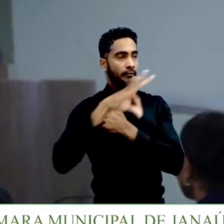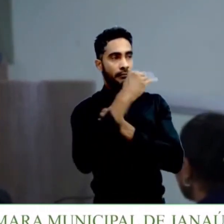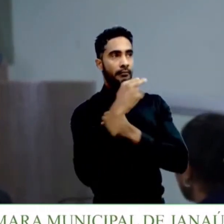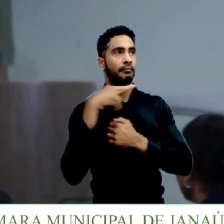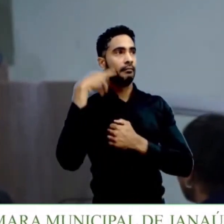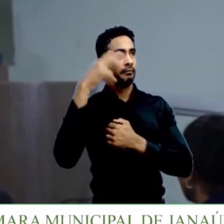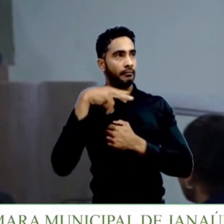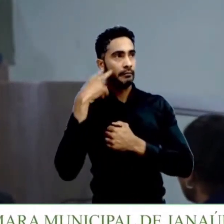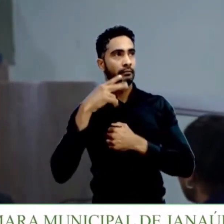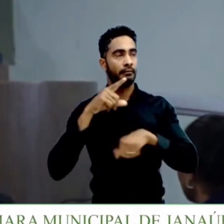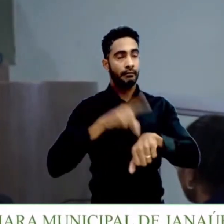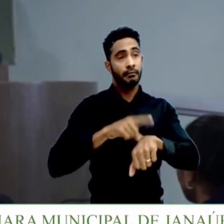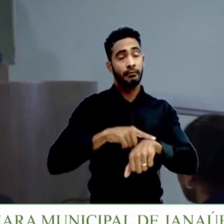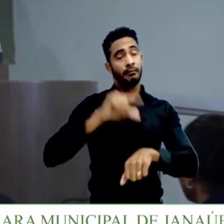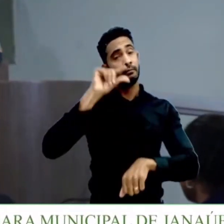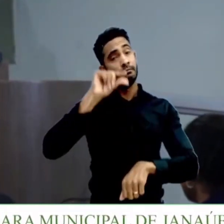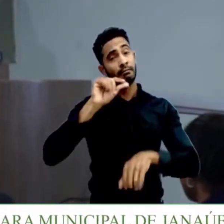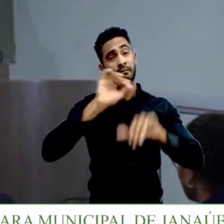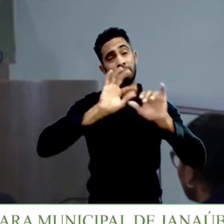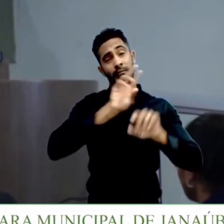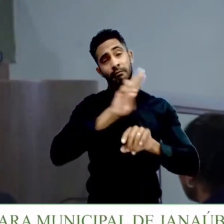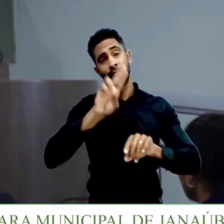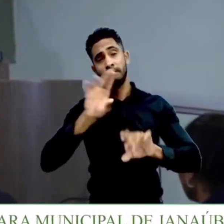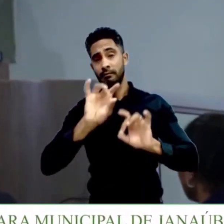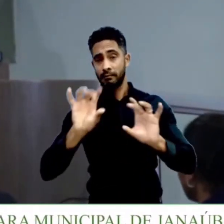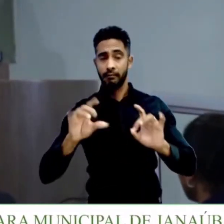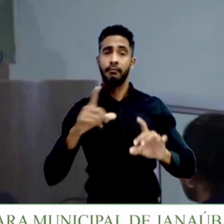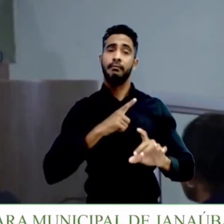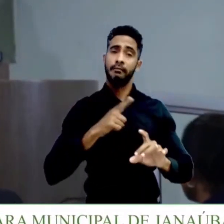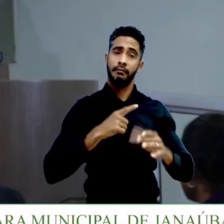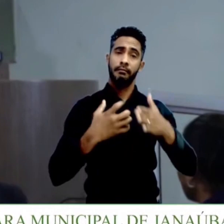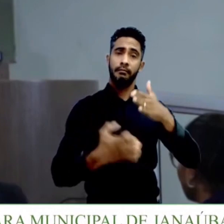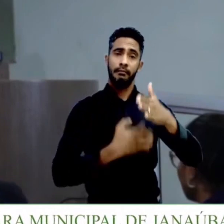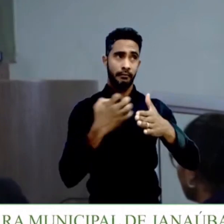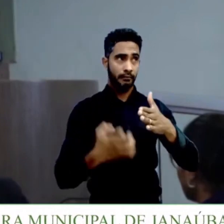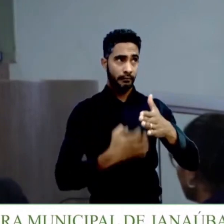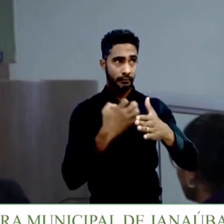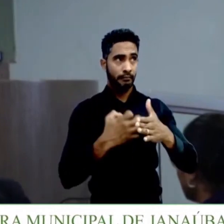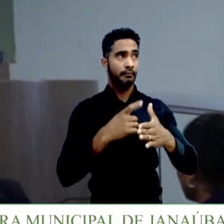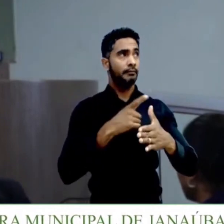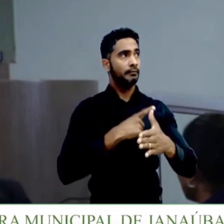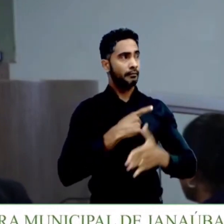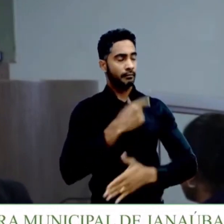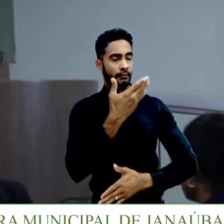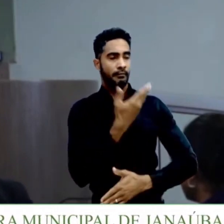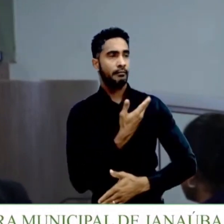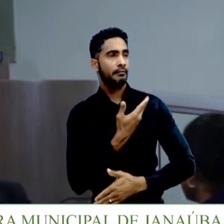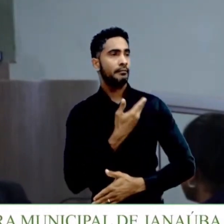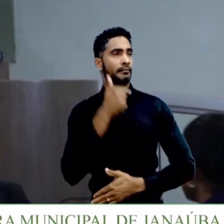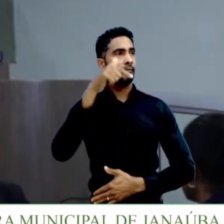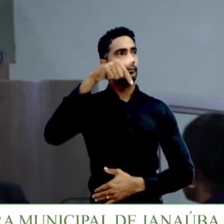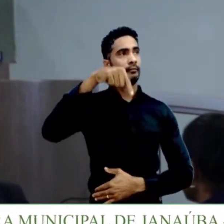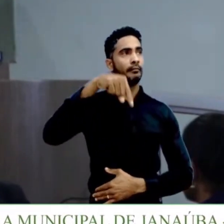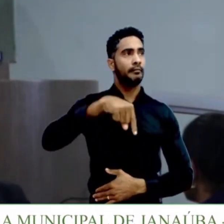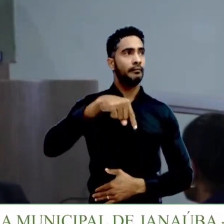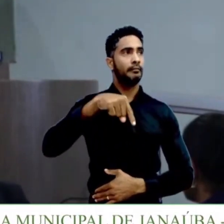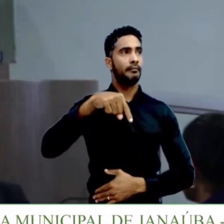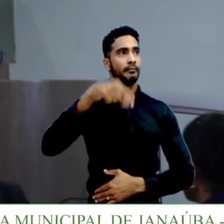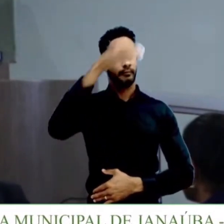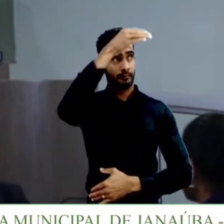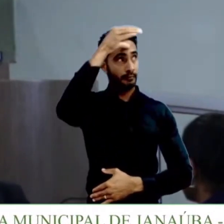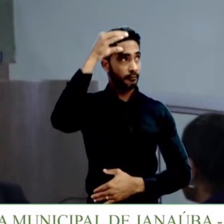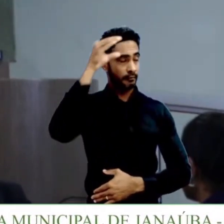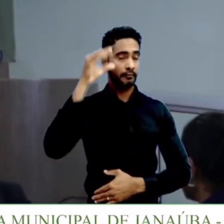nosso tempo é limitado, mas a gente tem aqui a Fruticultura e eu, pessoalmente, tenho grandes amigos aqui dentro da Câmara